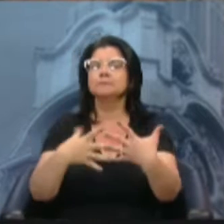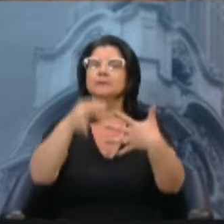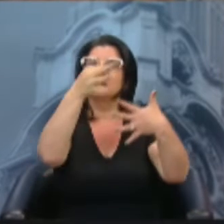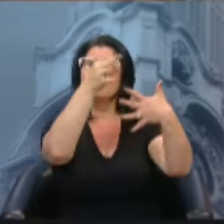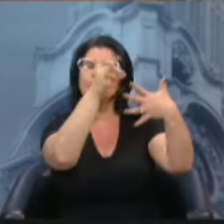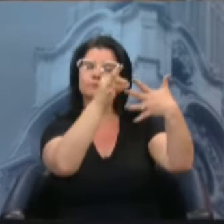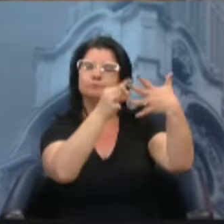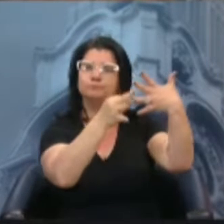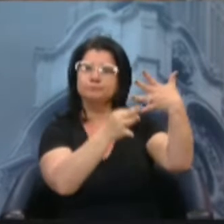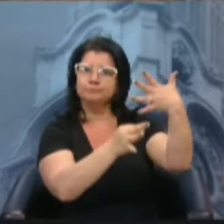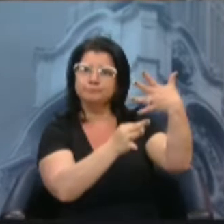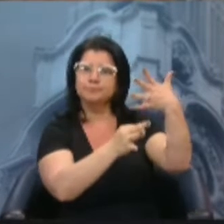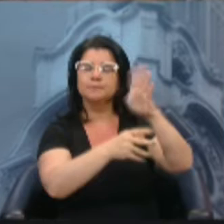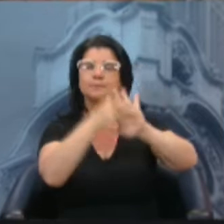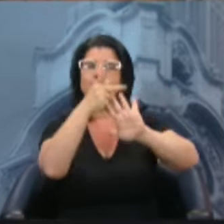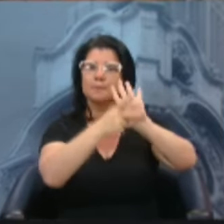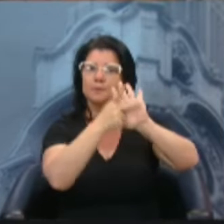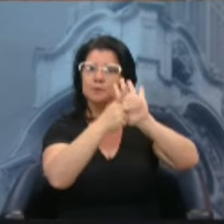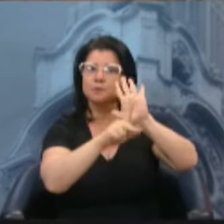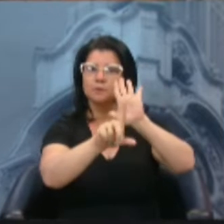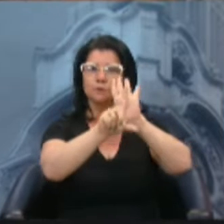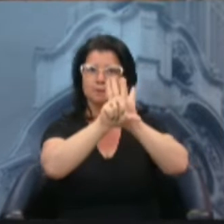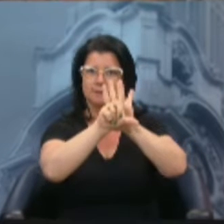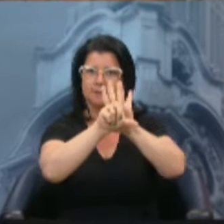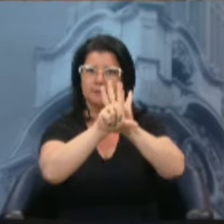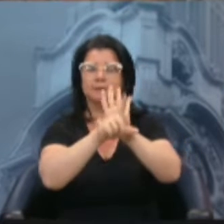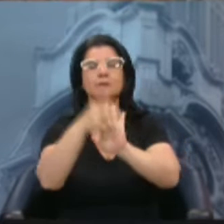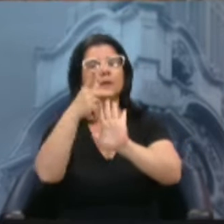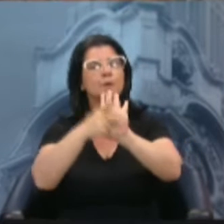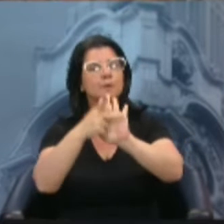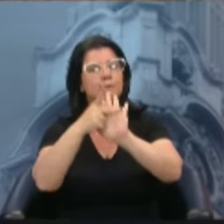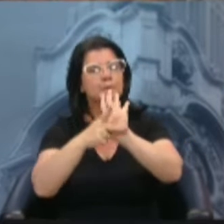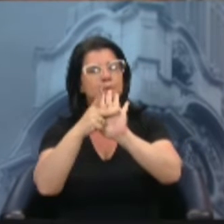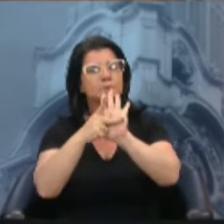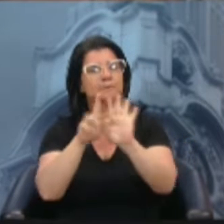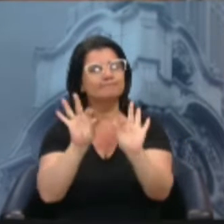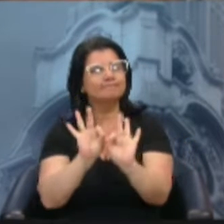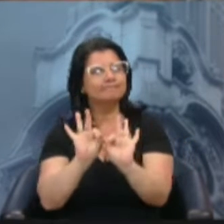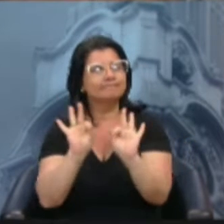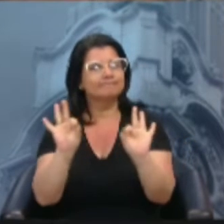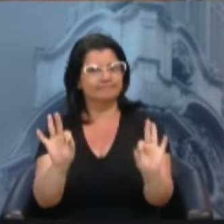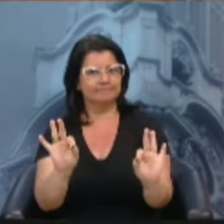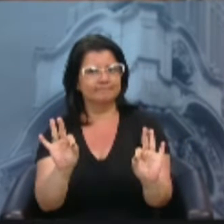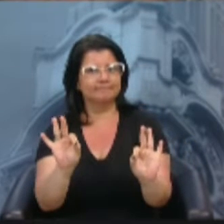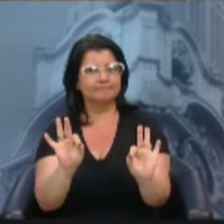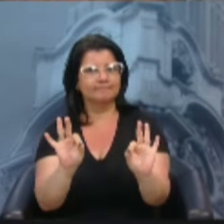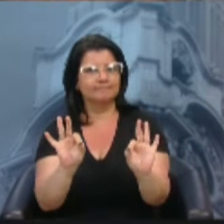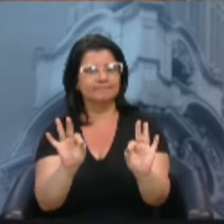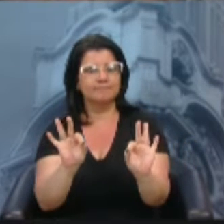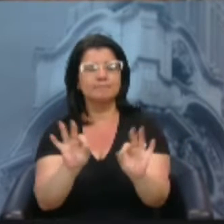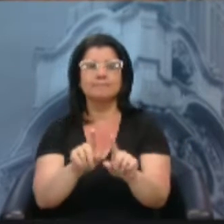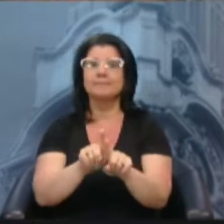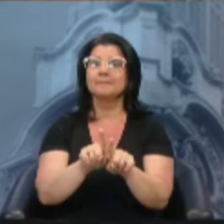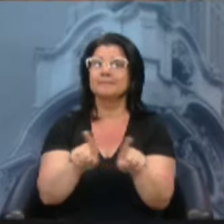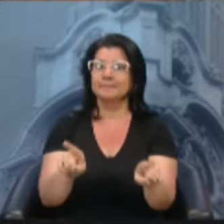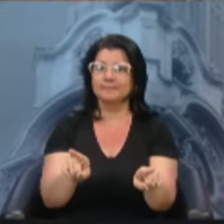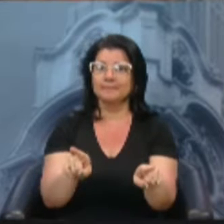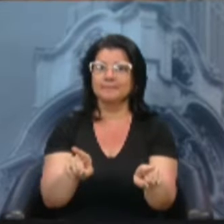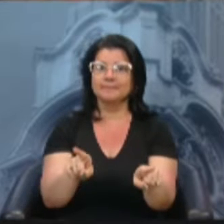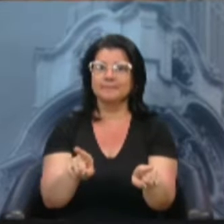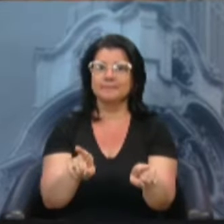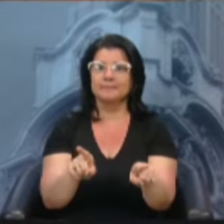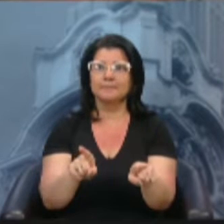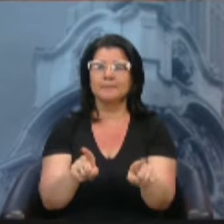deste projeto de lei. É um projeto bastante simples, né? Mas né, com